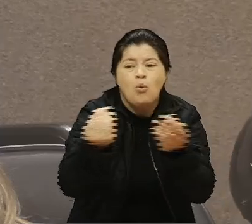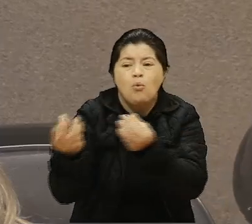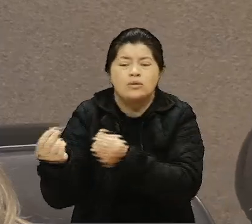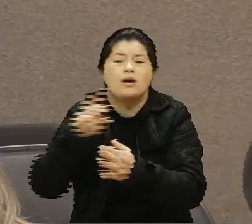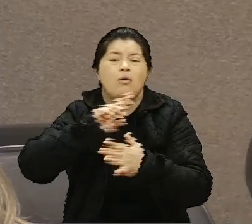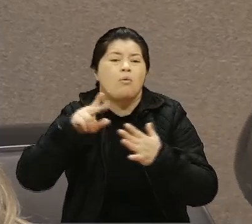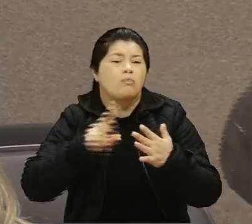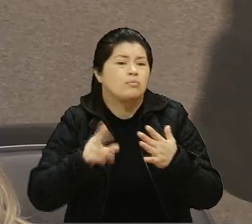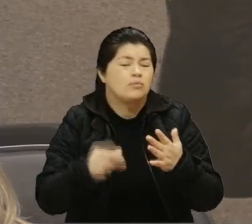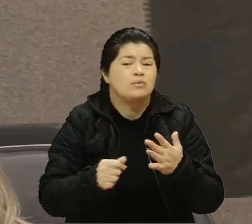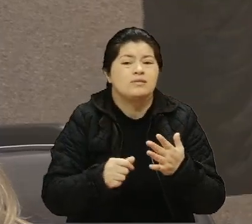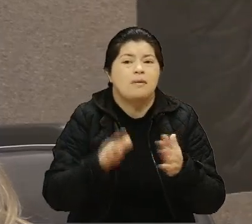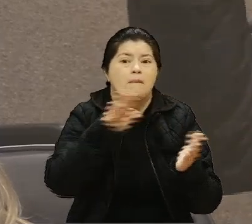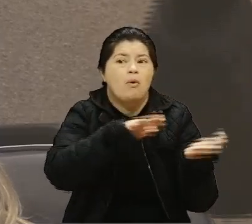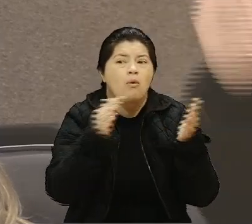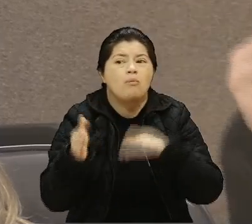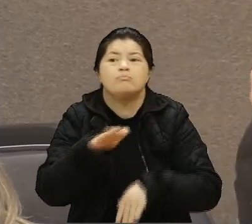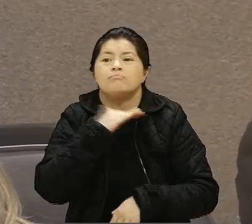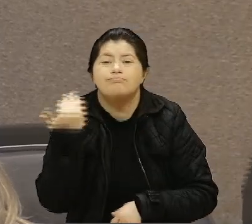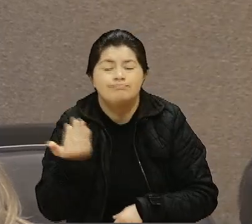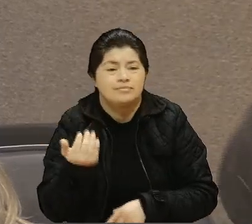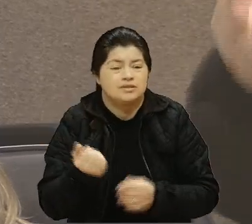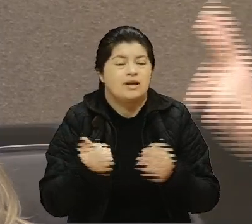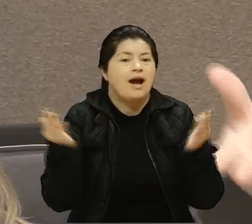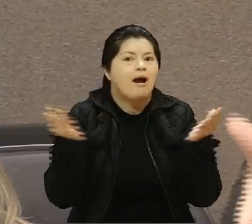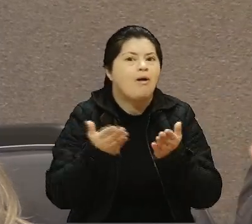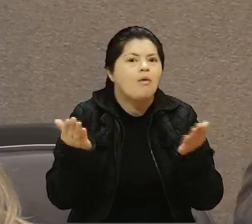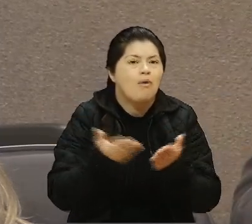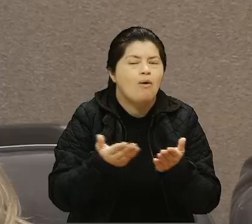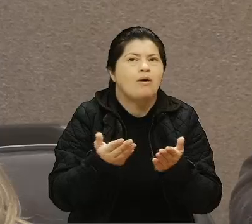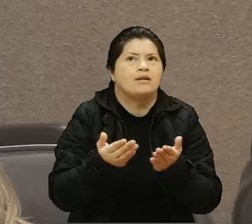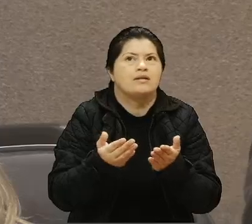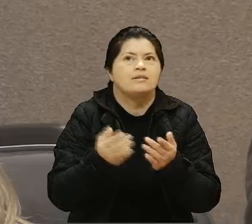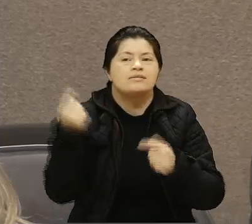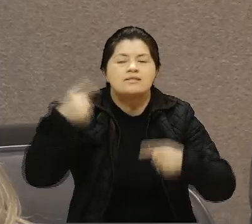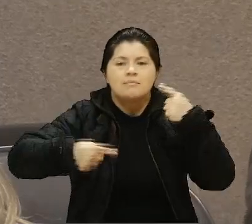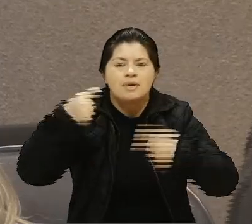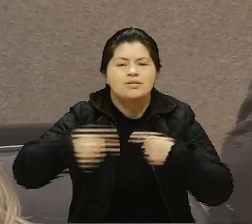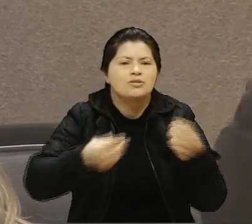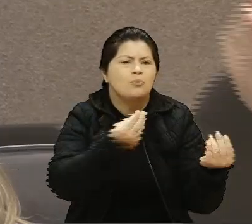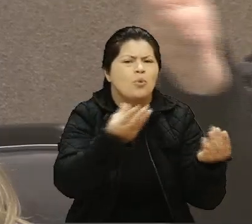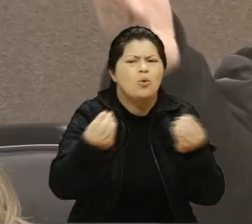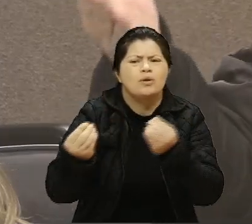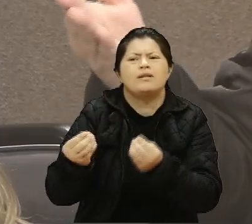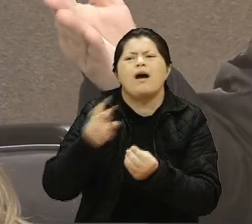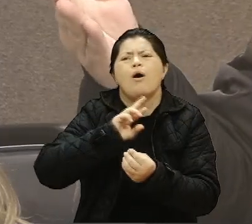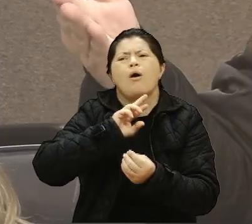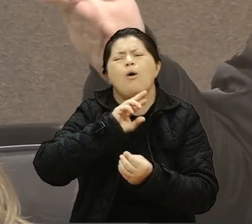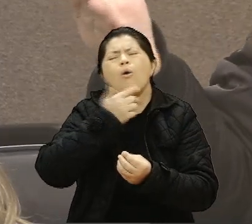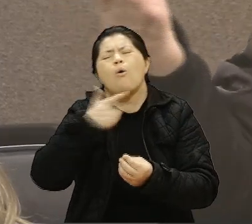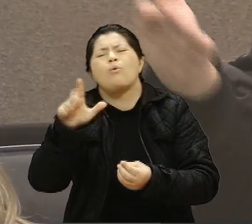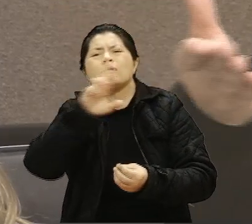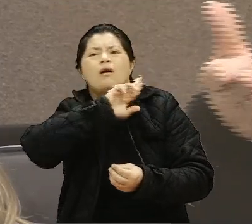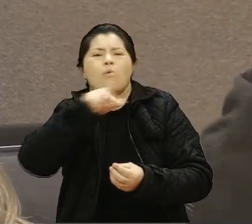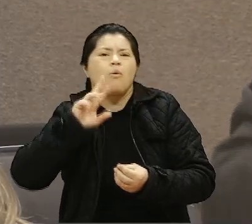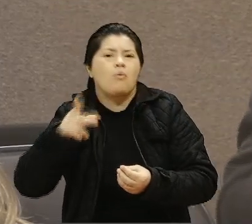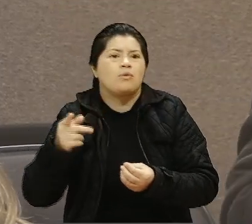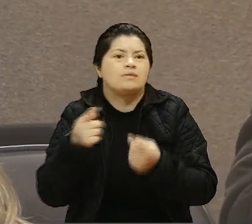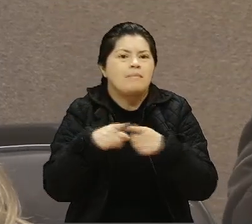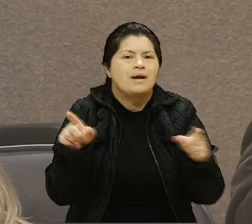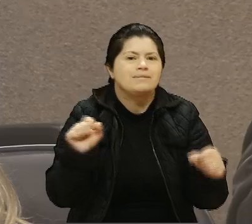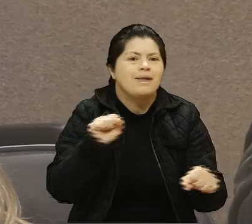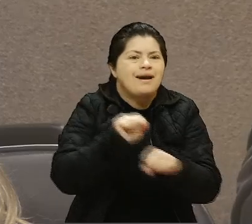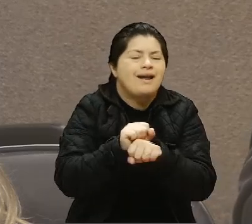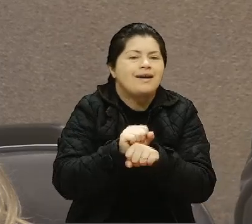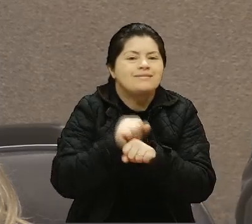reforma da segurança pública que está sendo debatido agora, nesse momento. Era para estar sendo debatido. Nesse tempo, o que o Congresso discutiu? Pararam para discutir